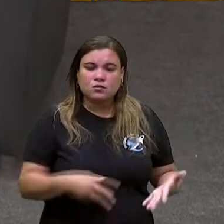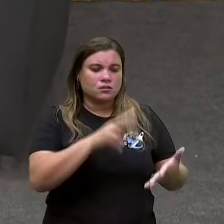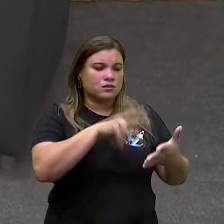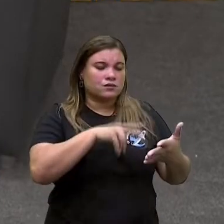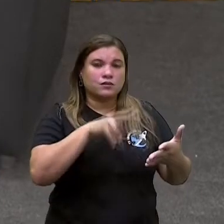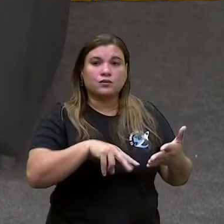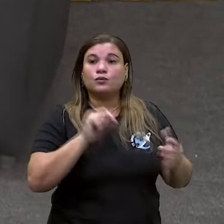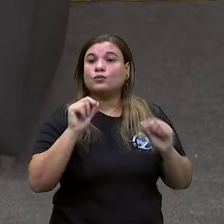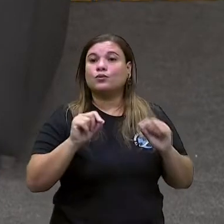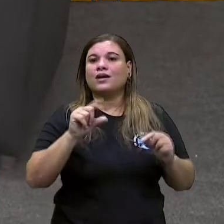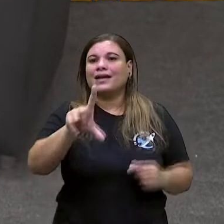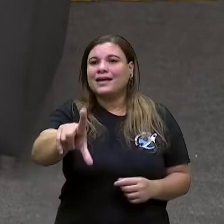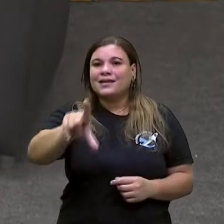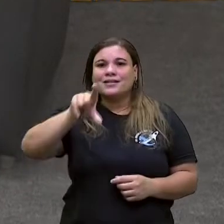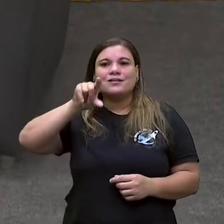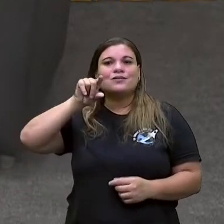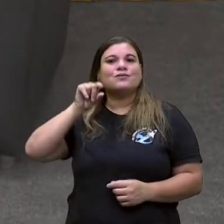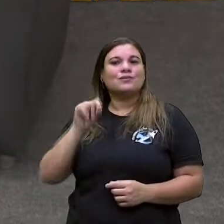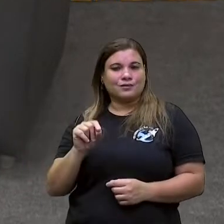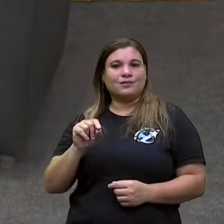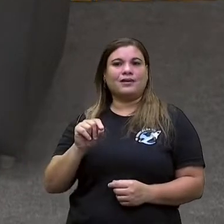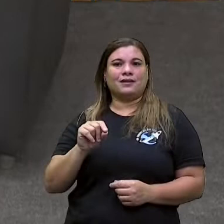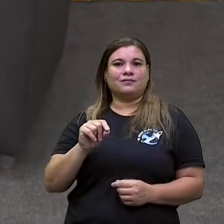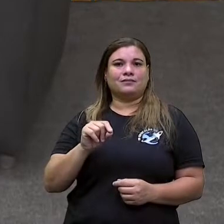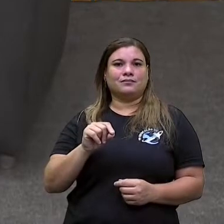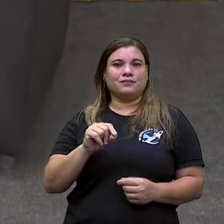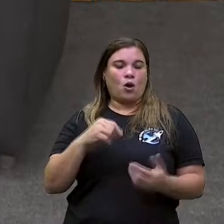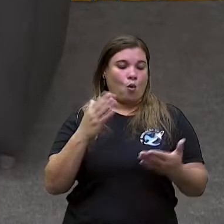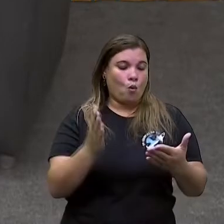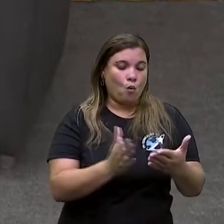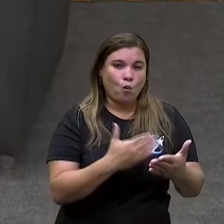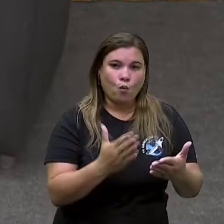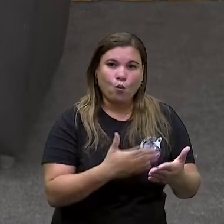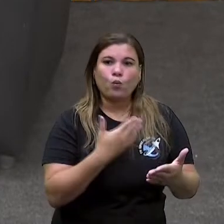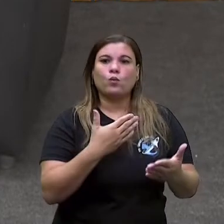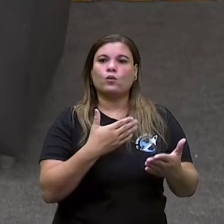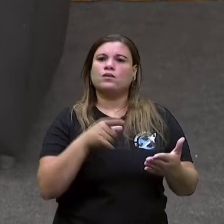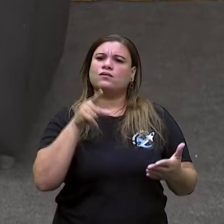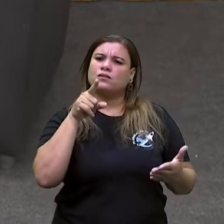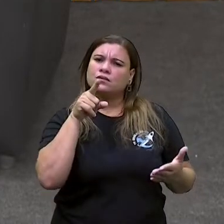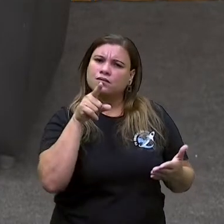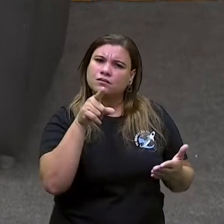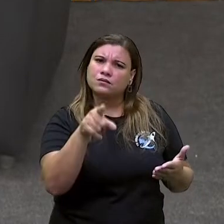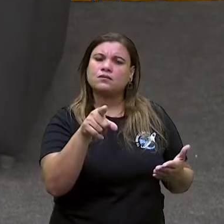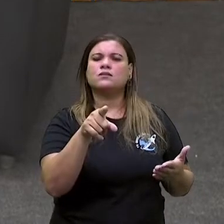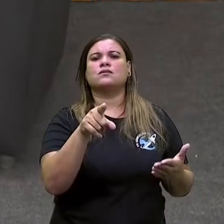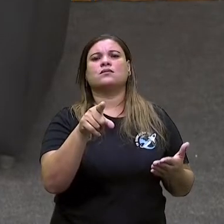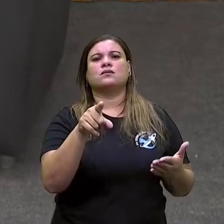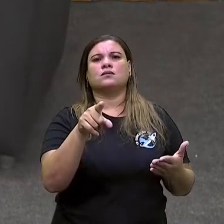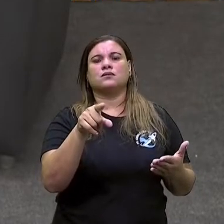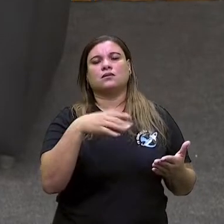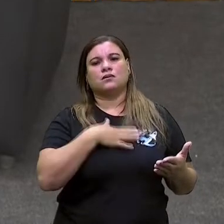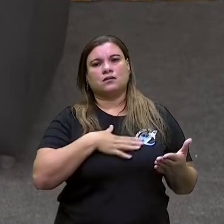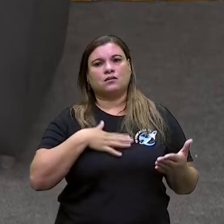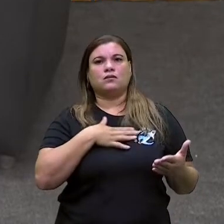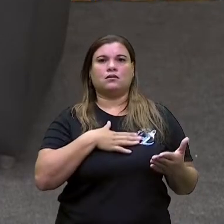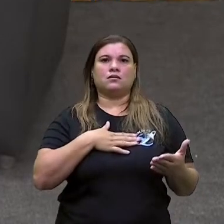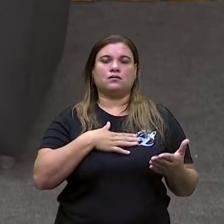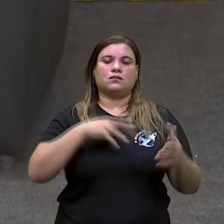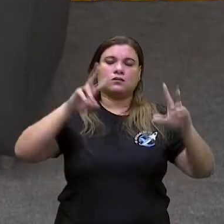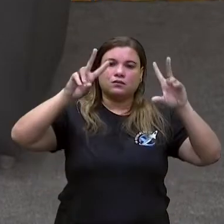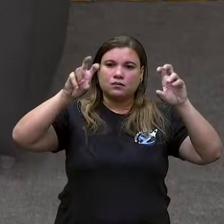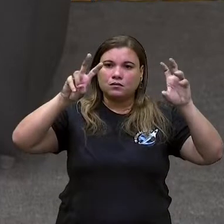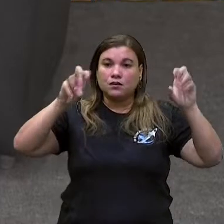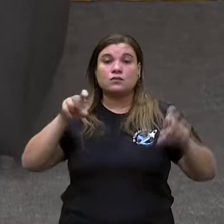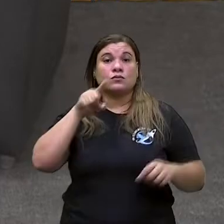te dá vontade e não tenha receio de descartar a leitura que você não gosta. Procura assuntos que sejam interessantes para